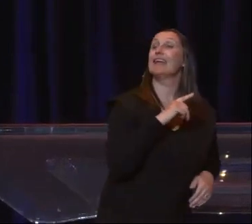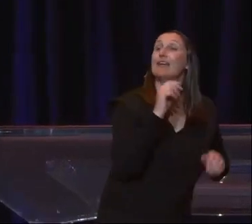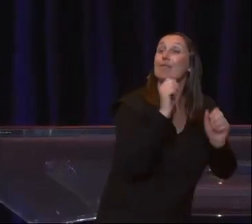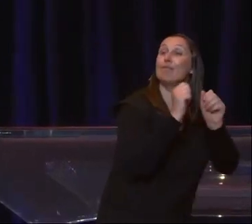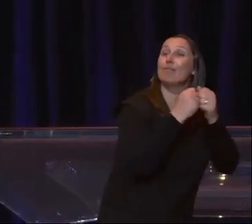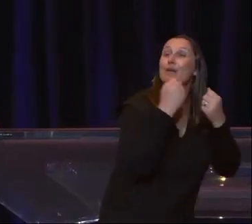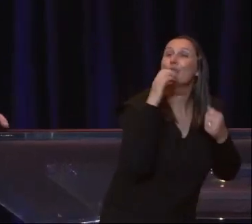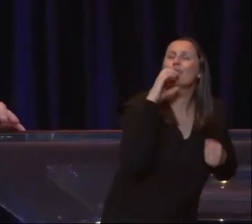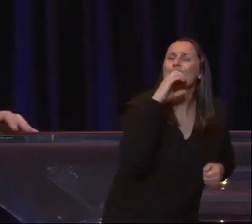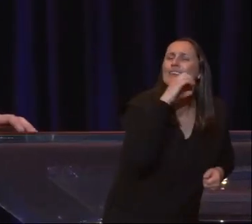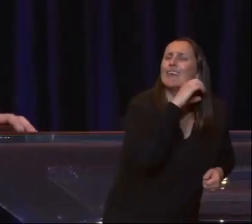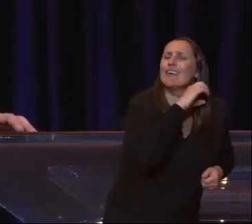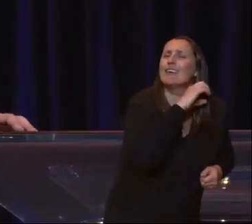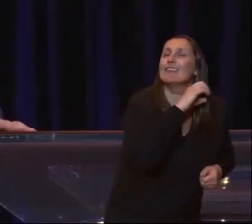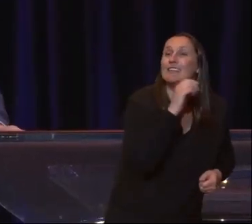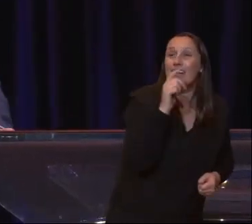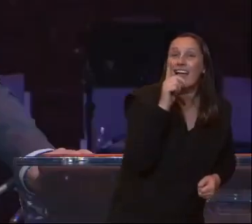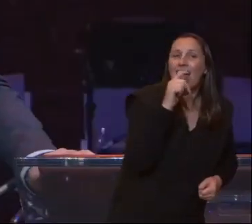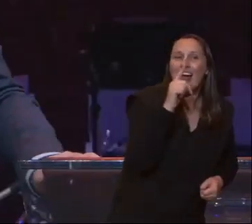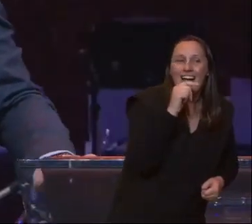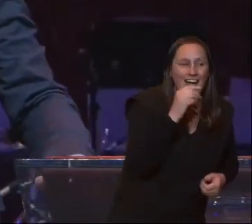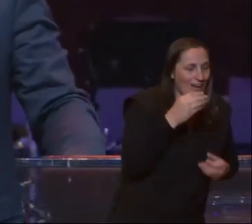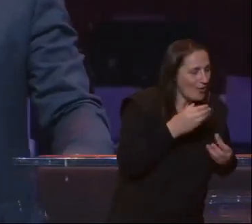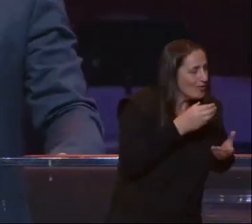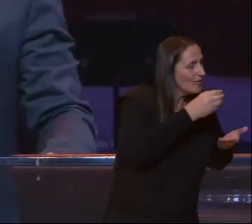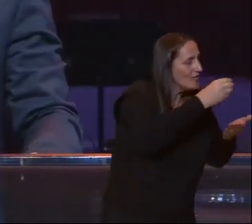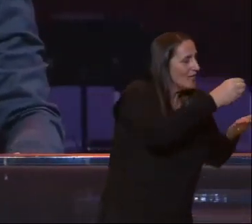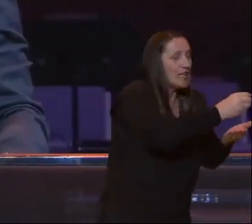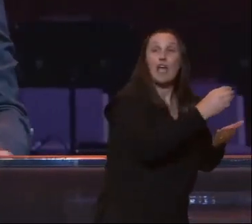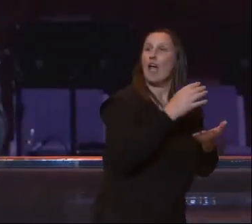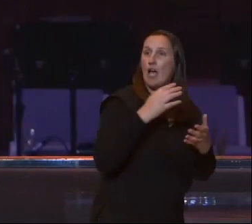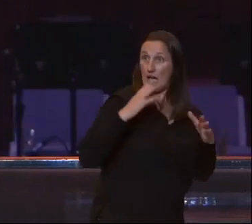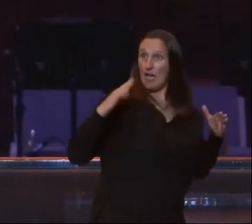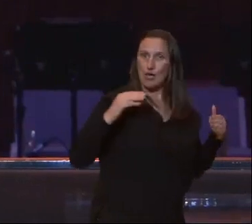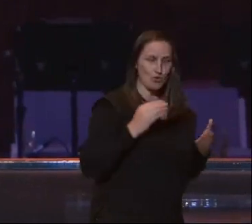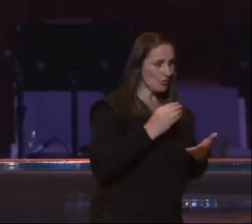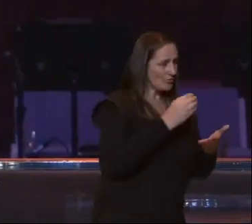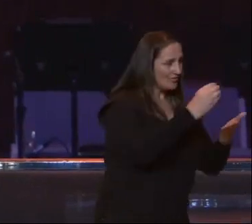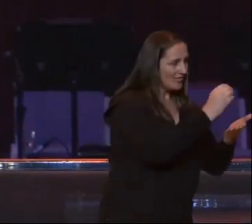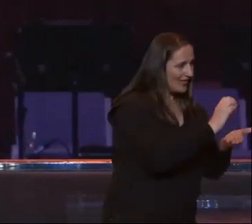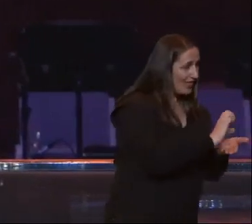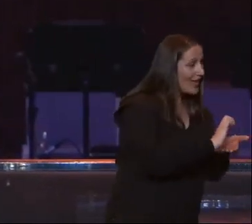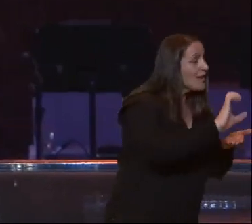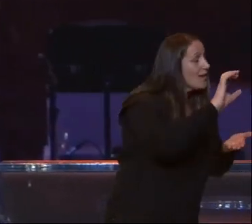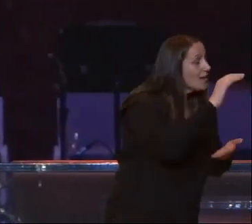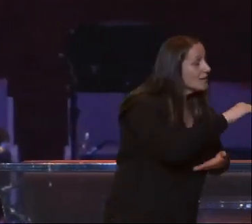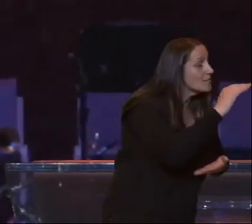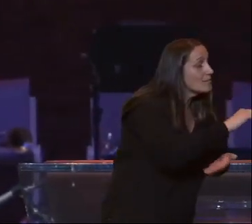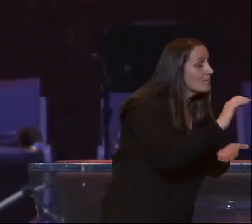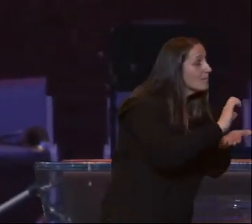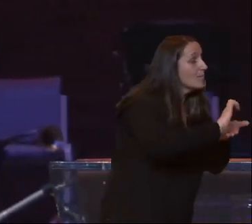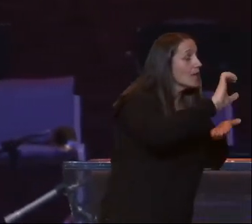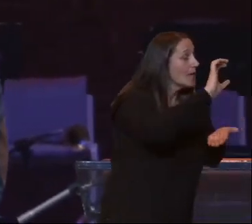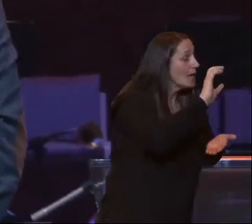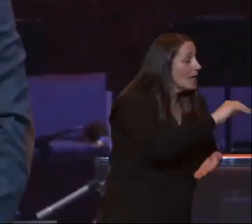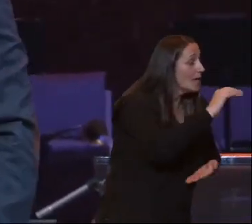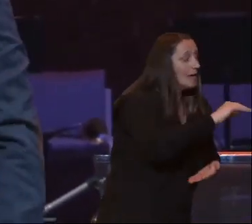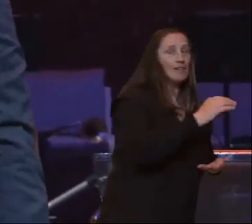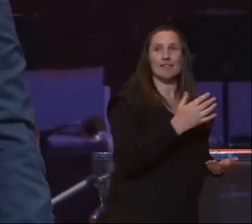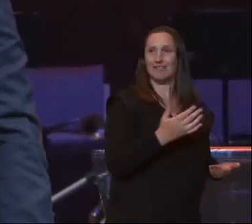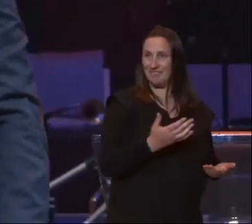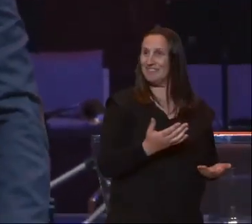fresca. Sabe, muitas vezes o sentimento que vem no nosso coração é que as forças